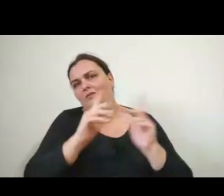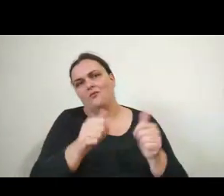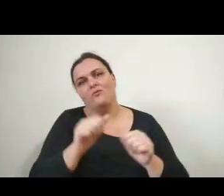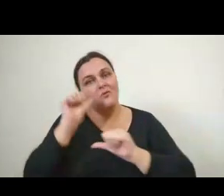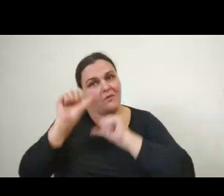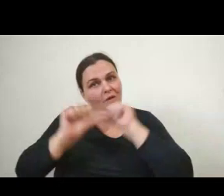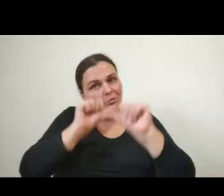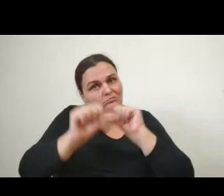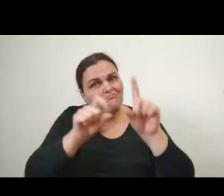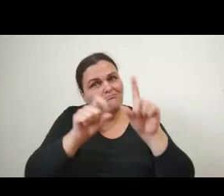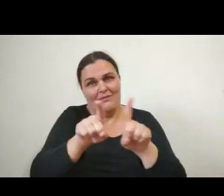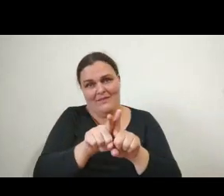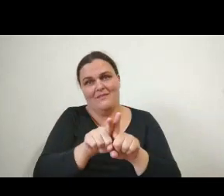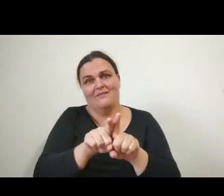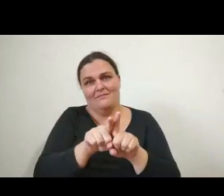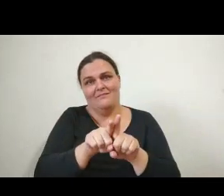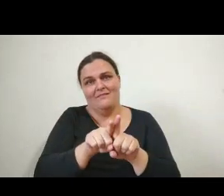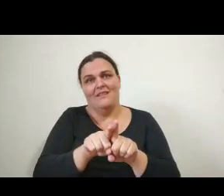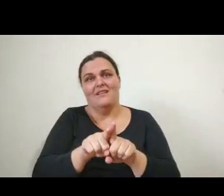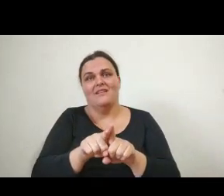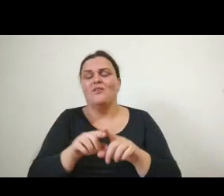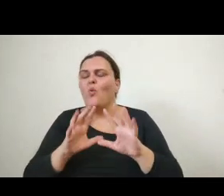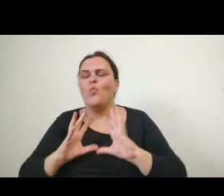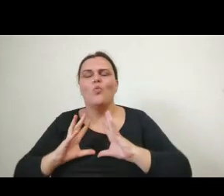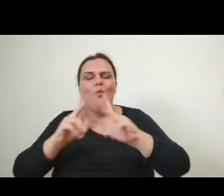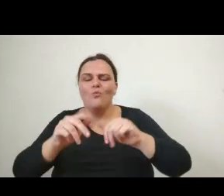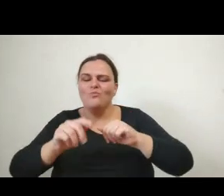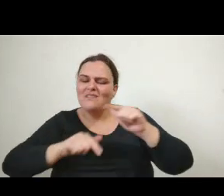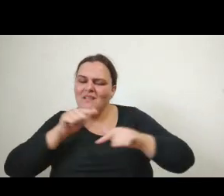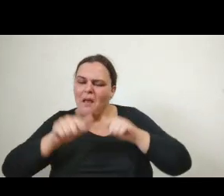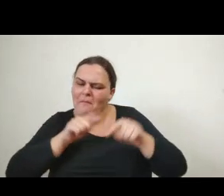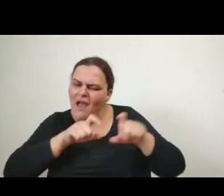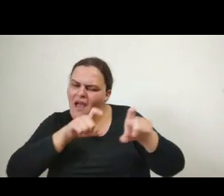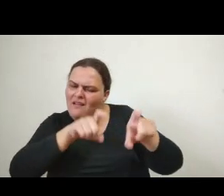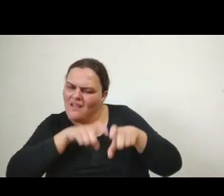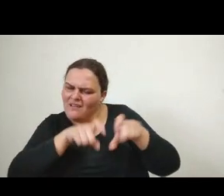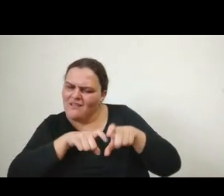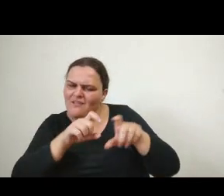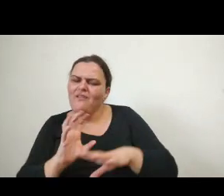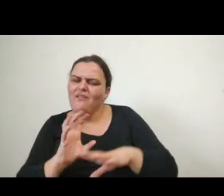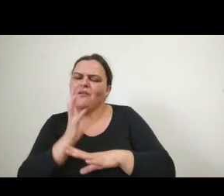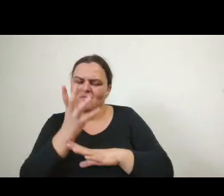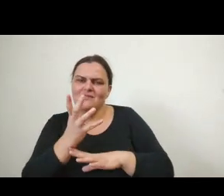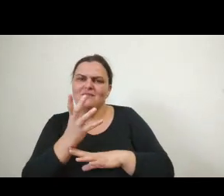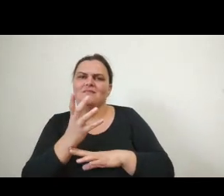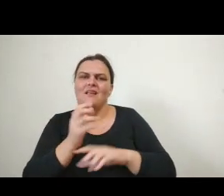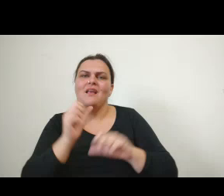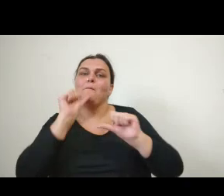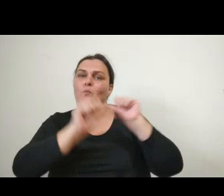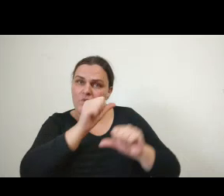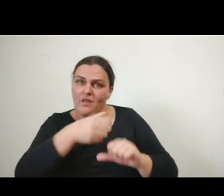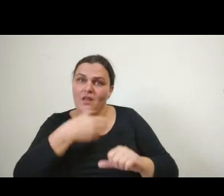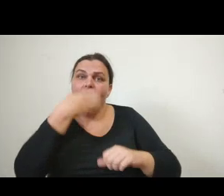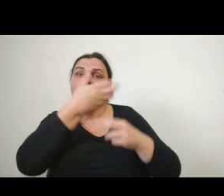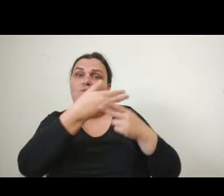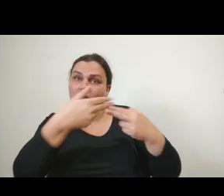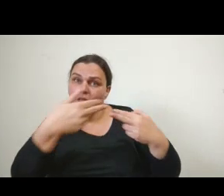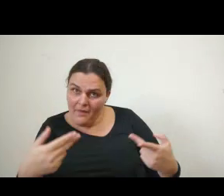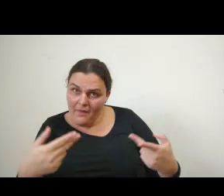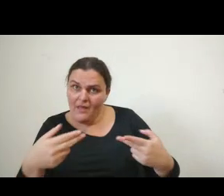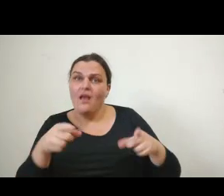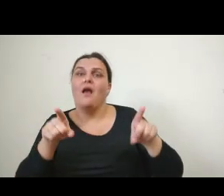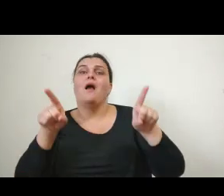agrícolas e deve ocorrer proliferação e mudança na distribuição geográfica de pragas e doenças.